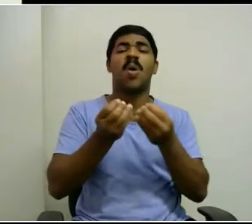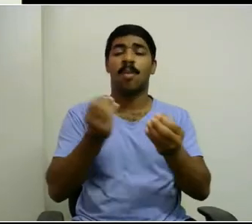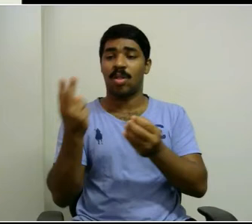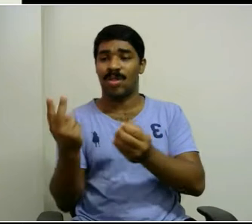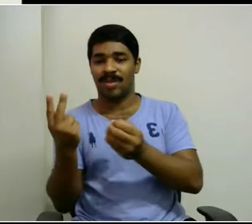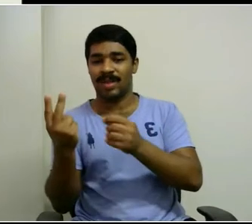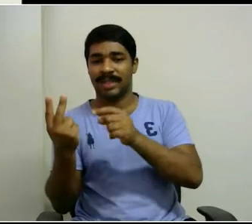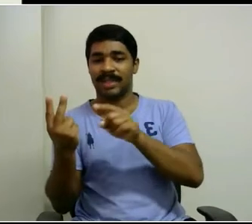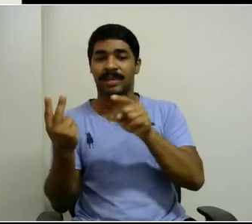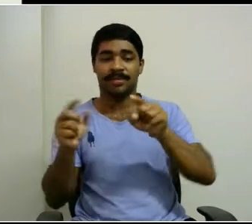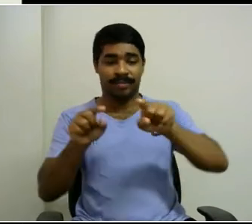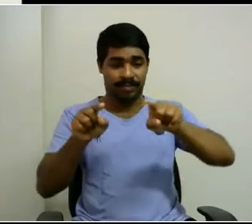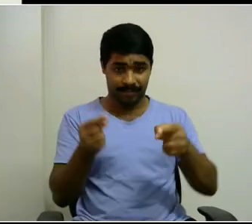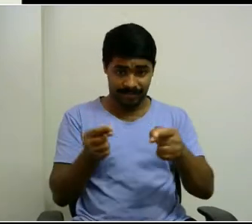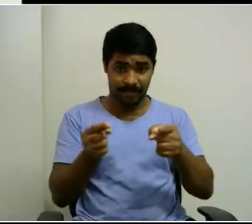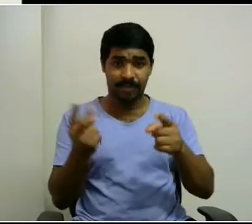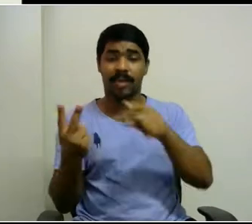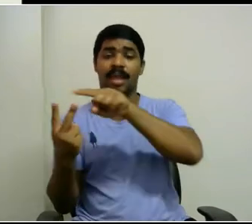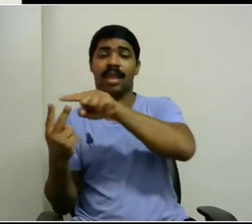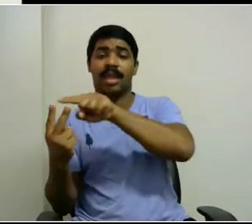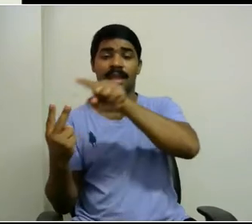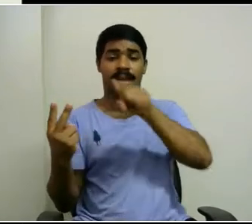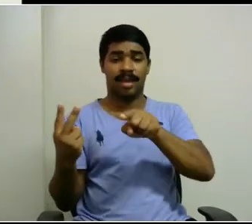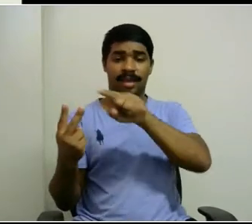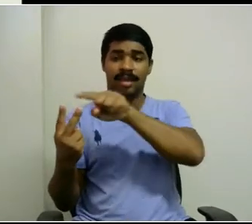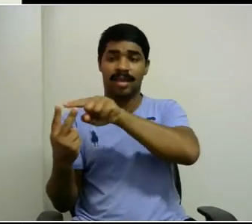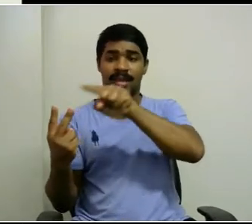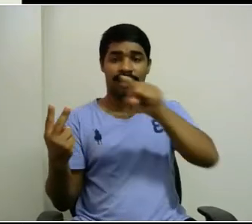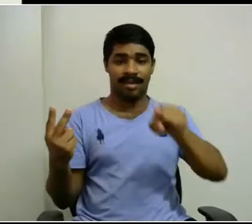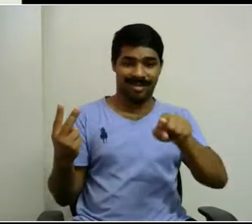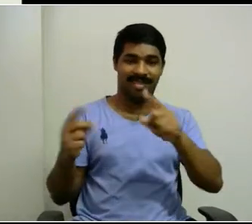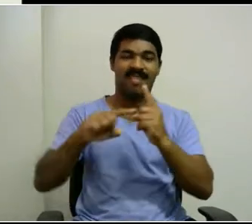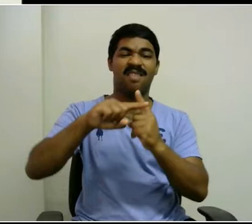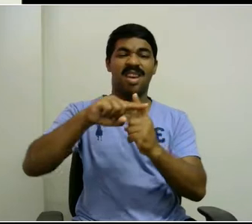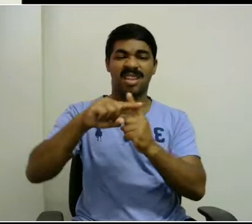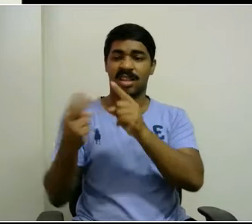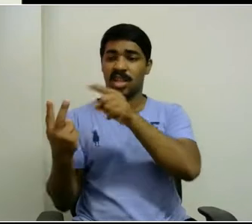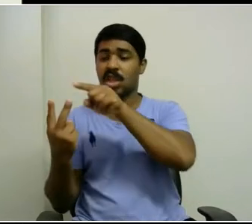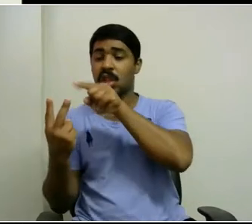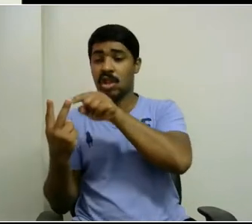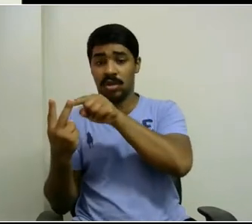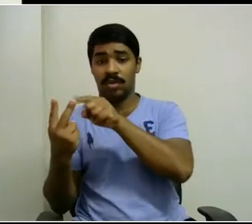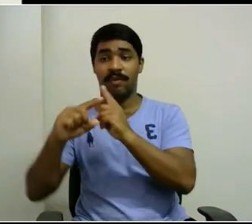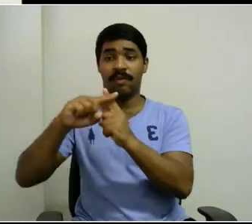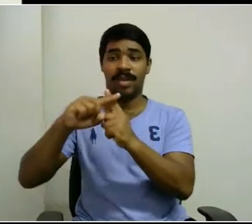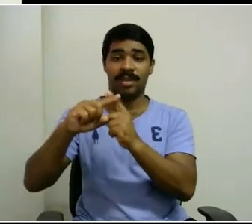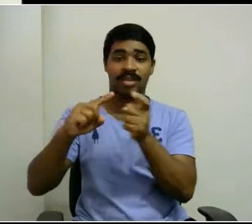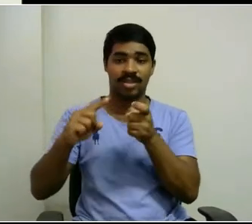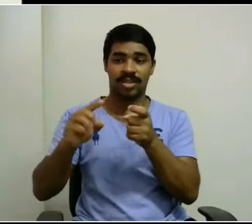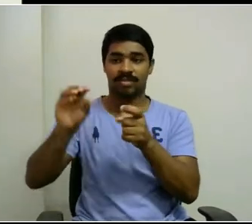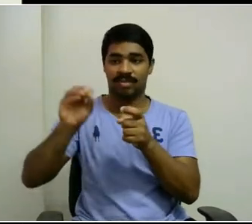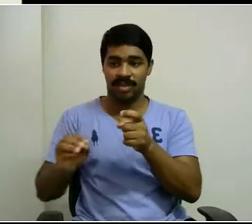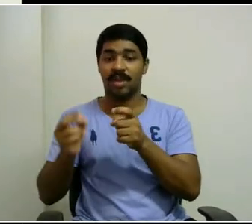com esse, esse com esse e esse com esse. 2 vezes x, 2x. 2